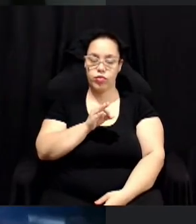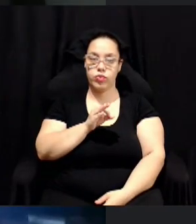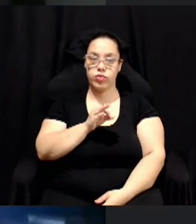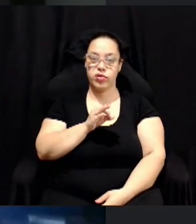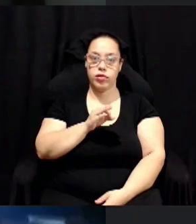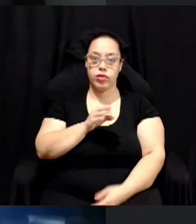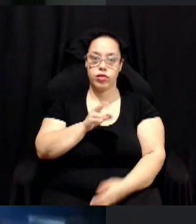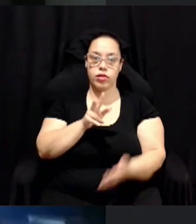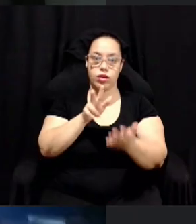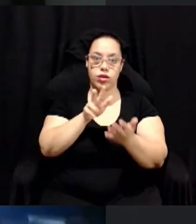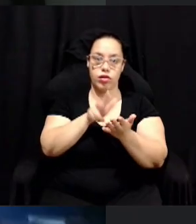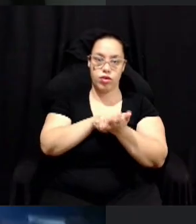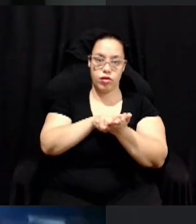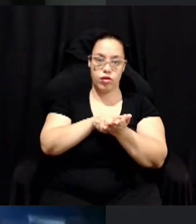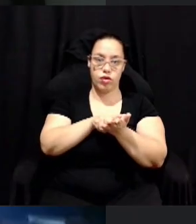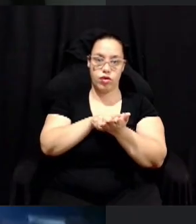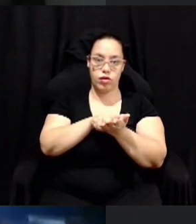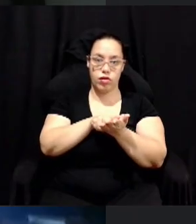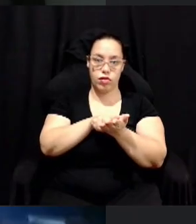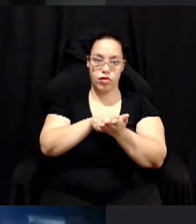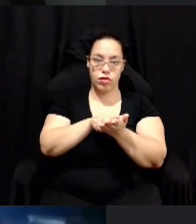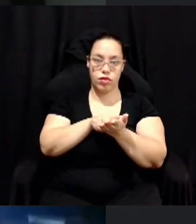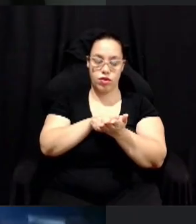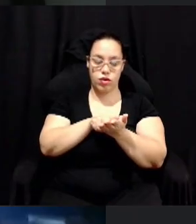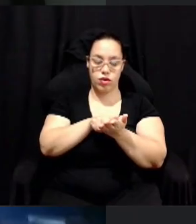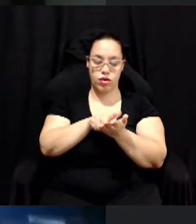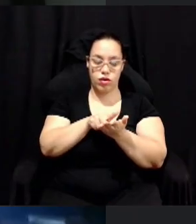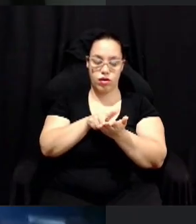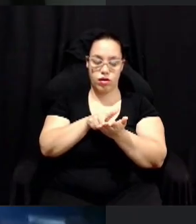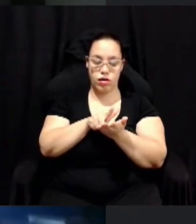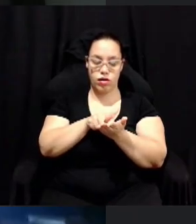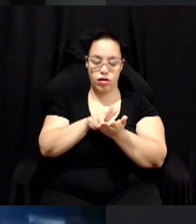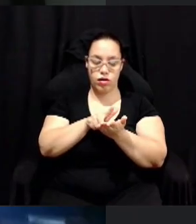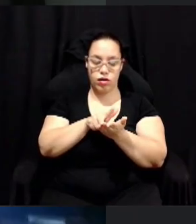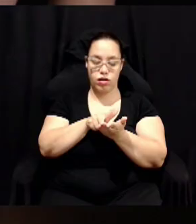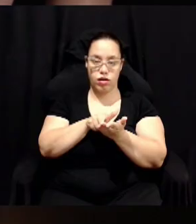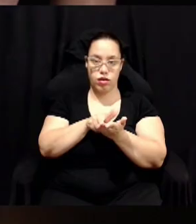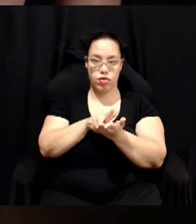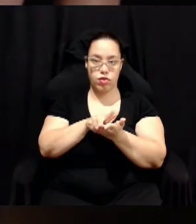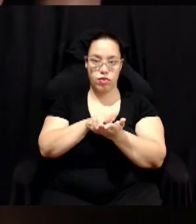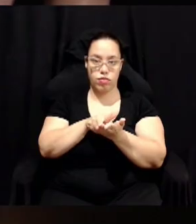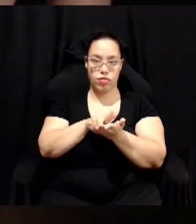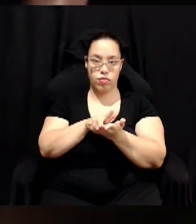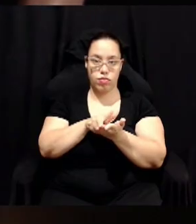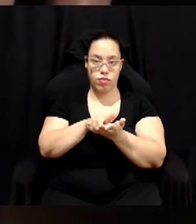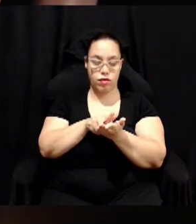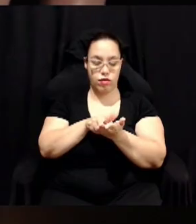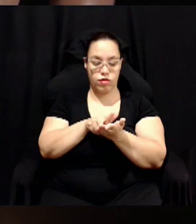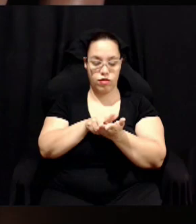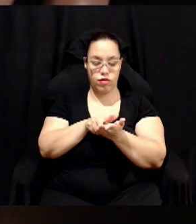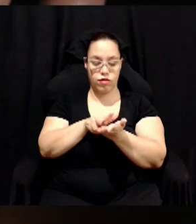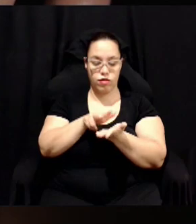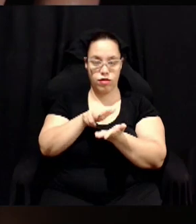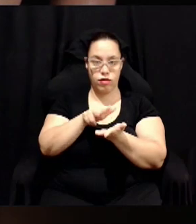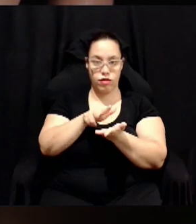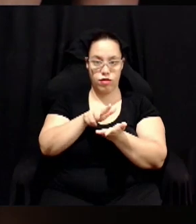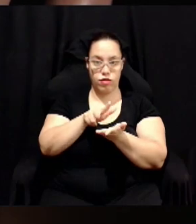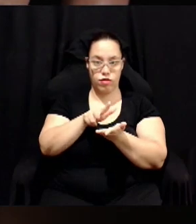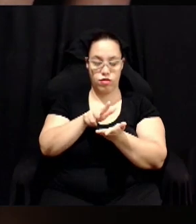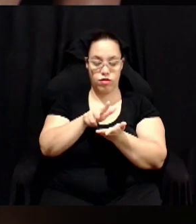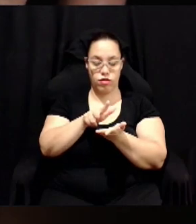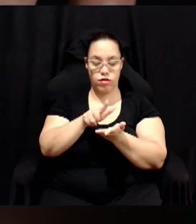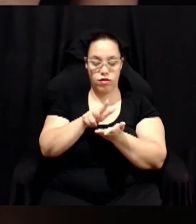ou paradinha, você vê ou um braço, ou uma parte do corpo da pessoa tremendo. Então, outra dificuldade também em